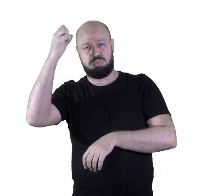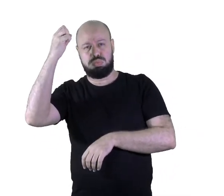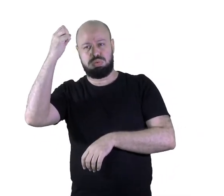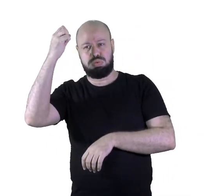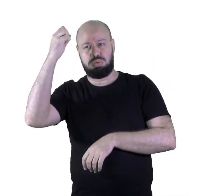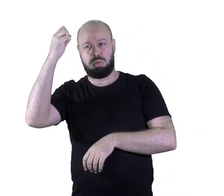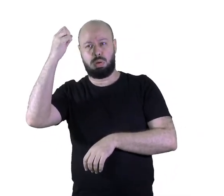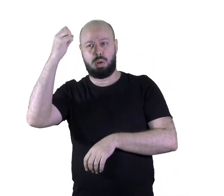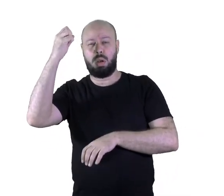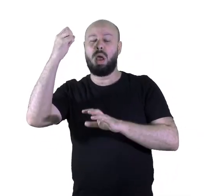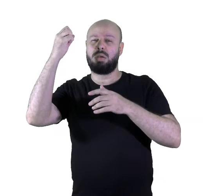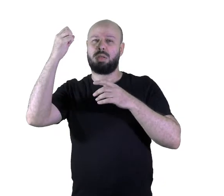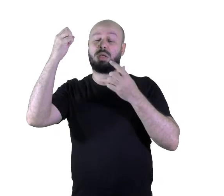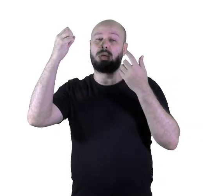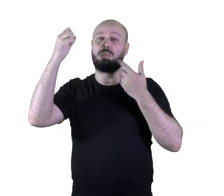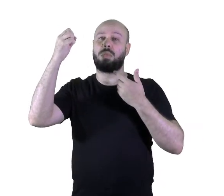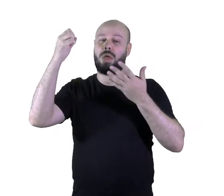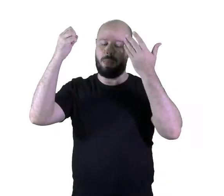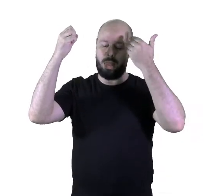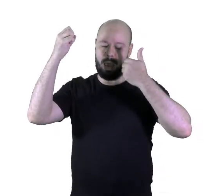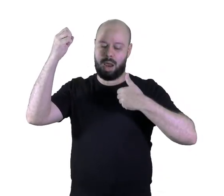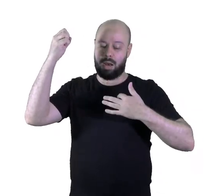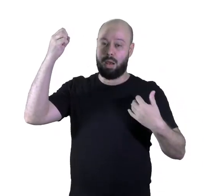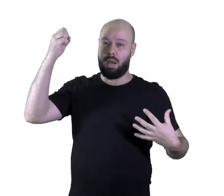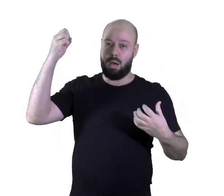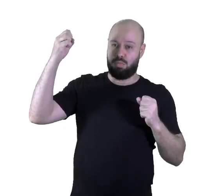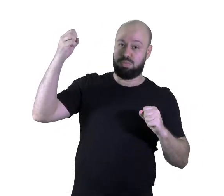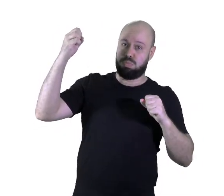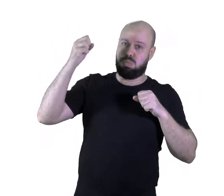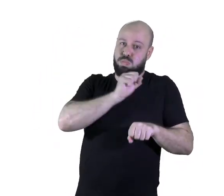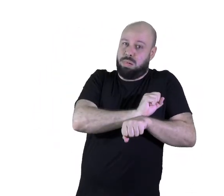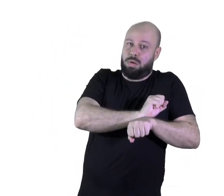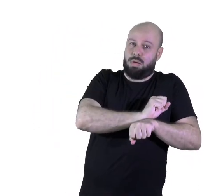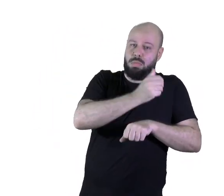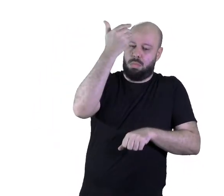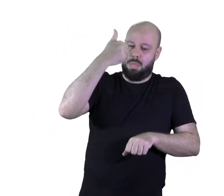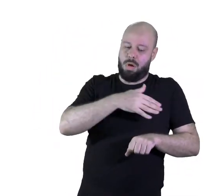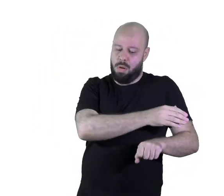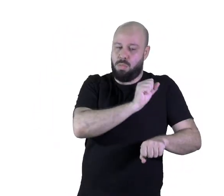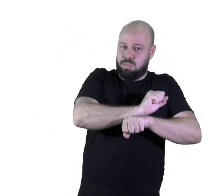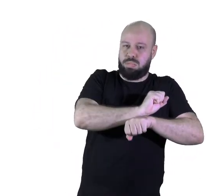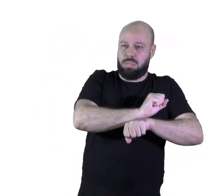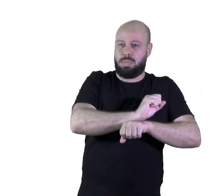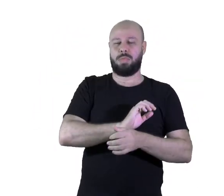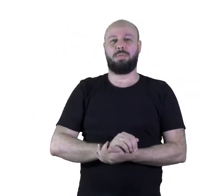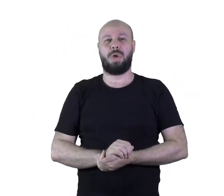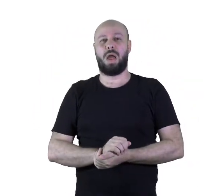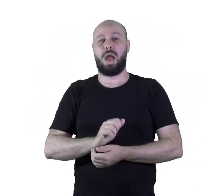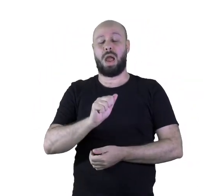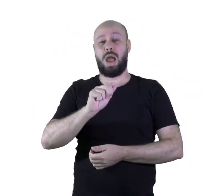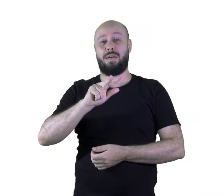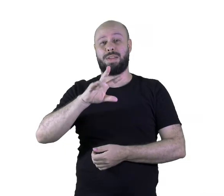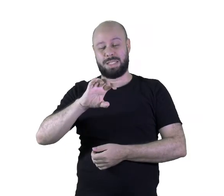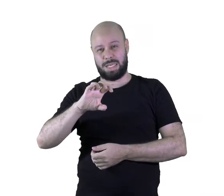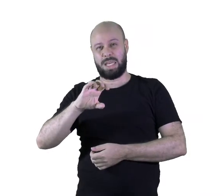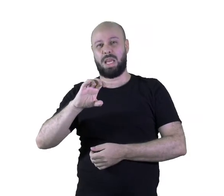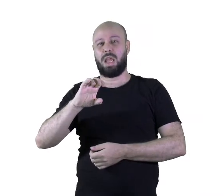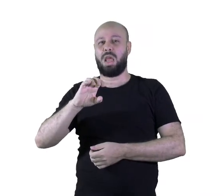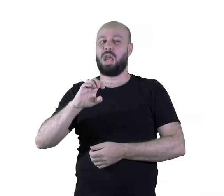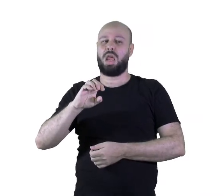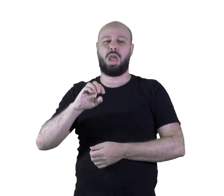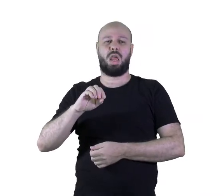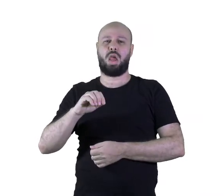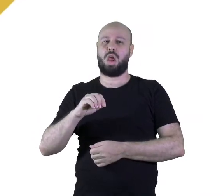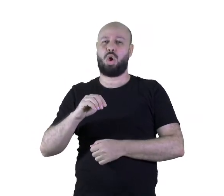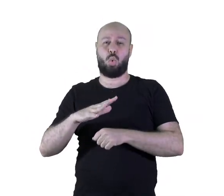digamos, adormecimento da parte do lado esquerdo. Tá? O AVC é uma doença que não tem cura, porém sua causa deve